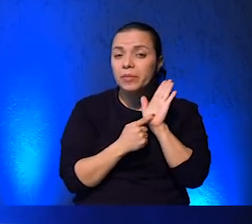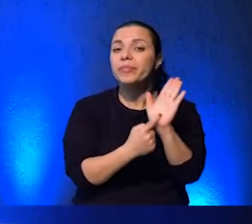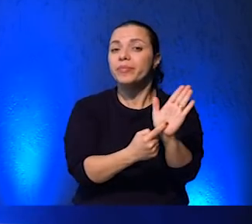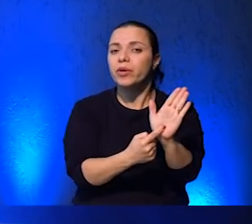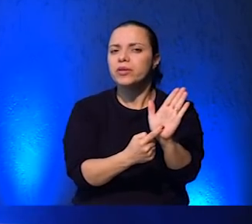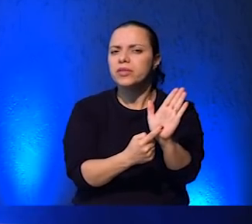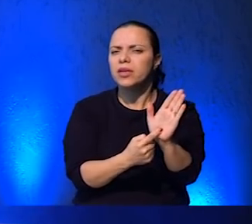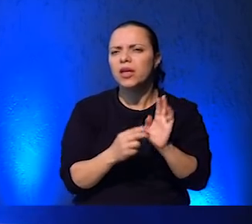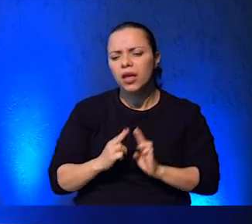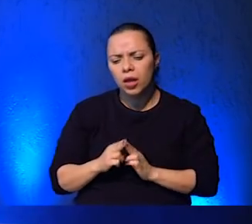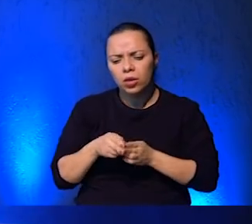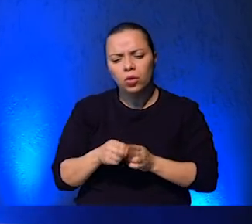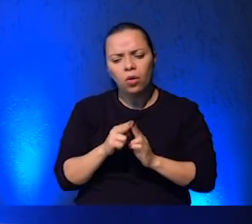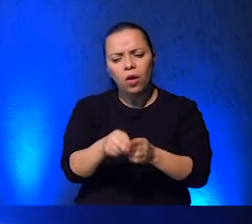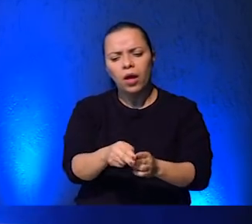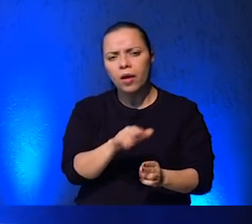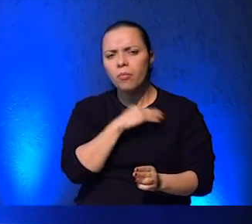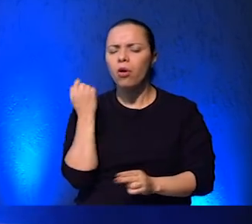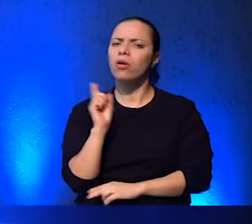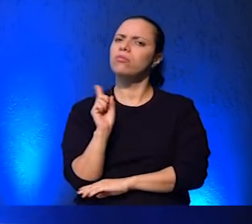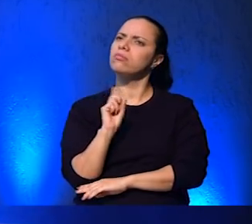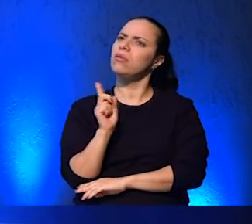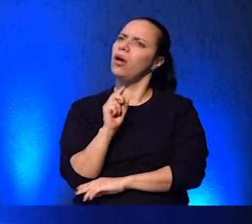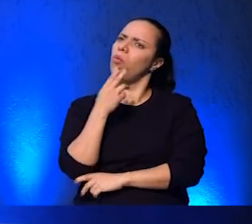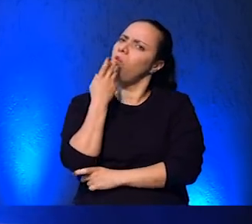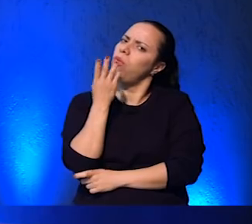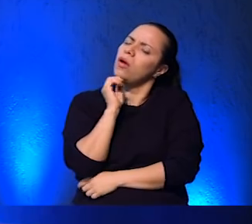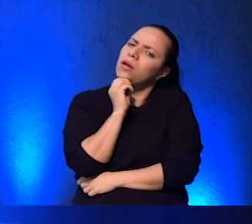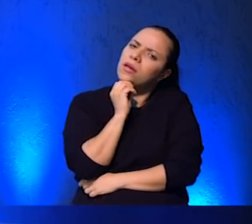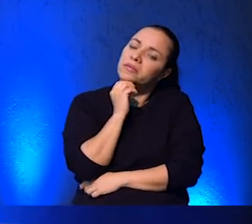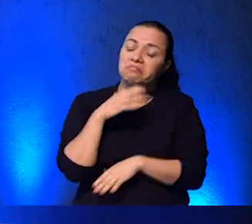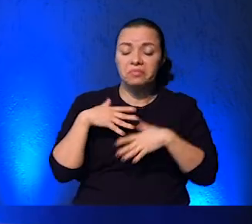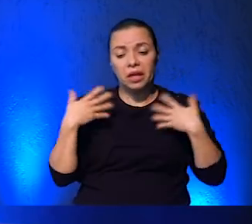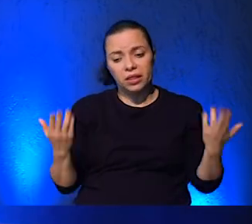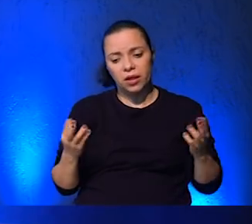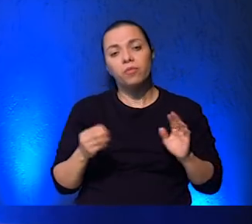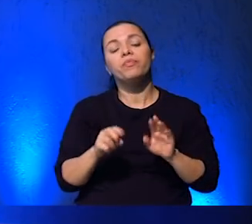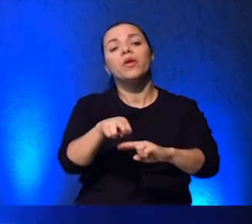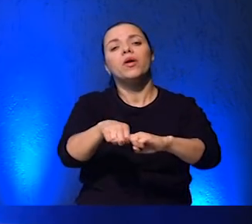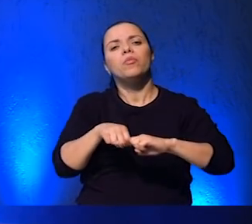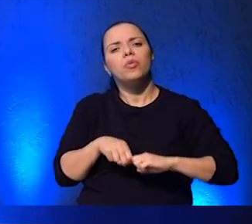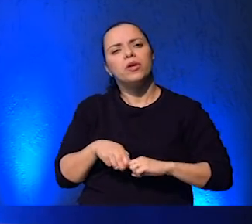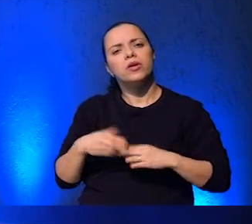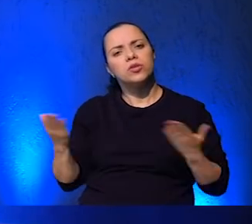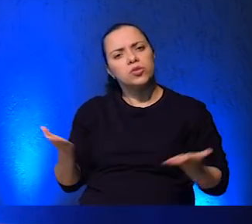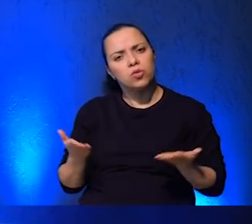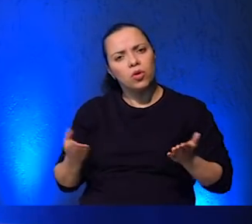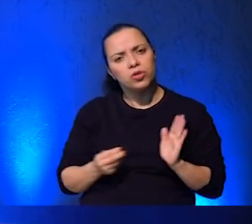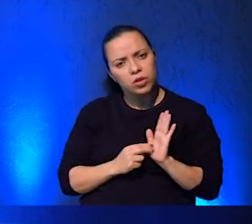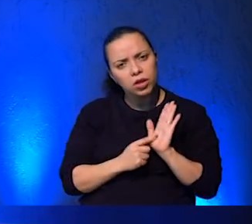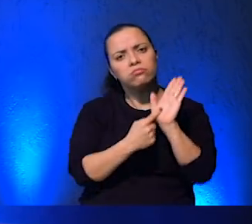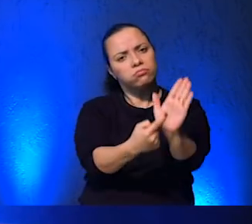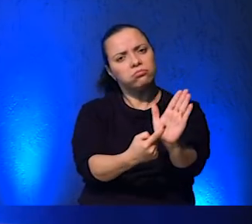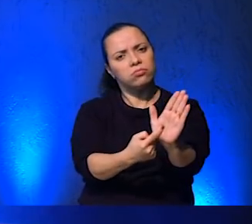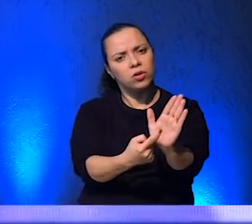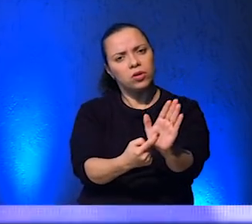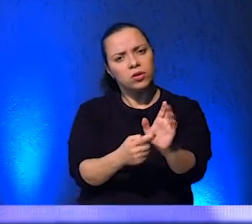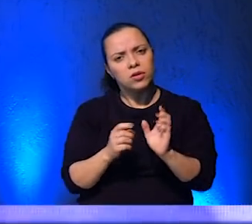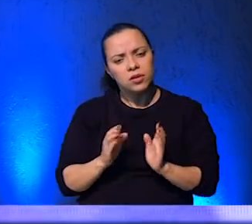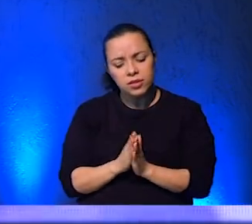e eu quero dizer trazer essa palavra de esperança para você porque talvez você tá olhando essa pandemia